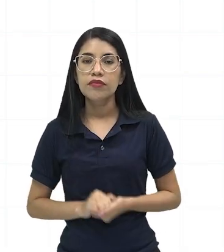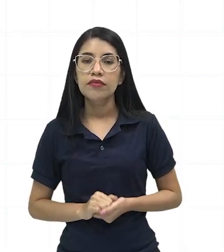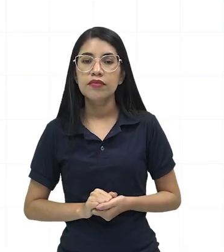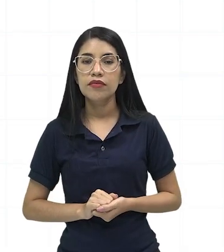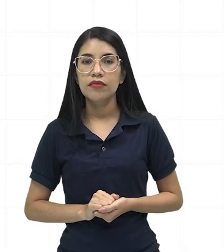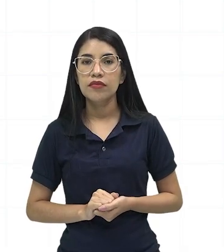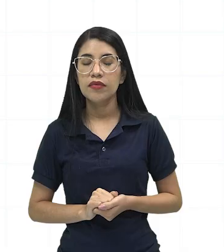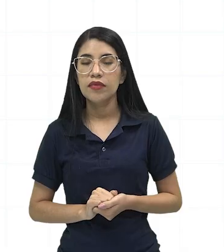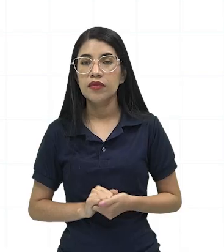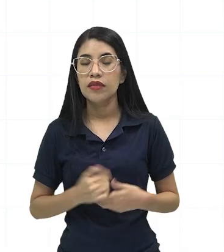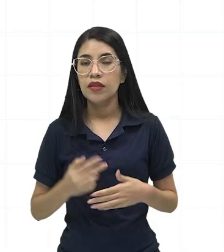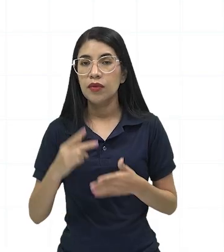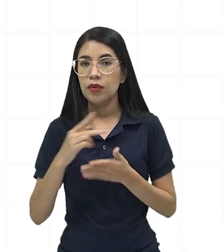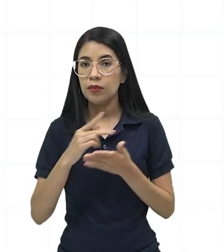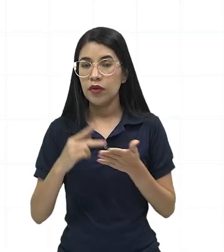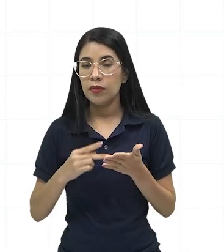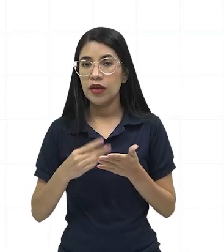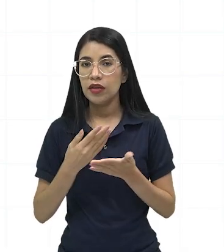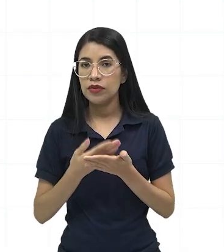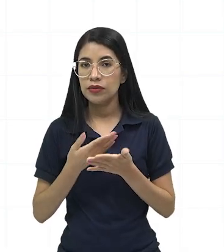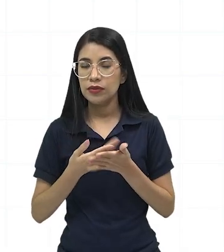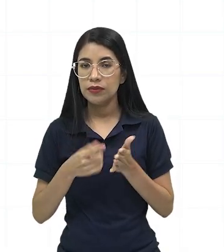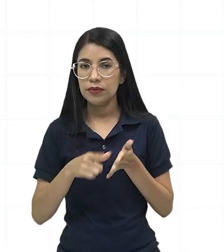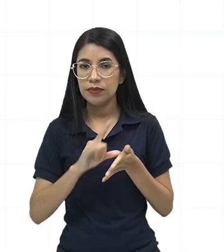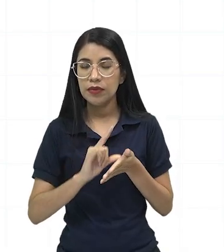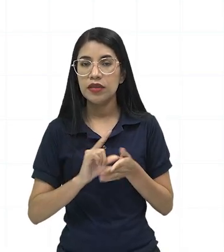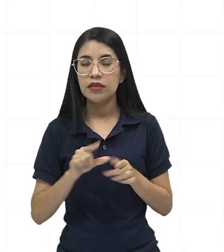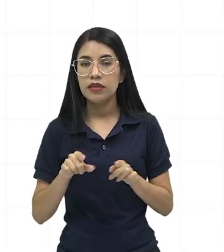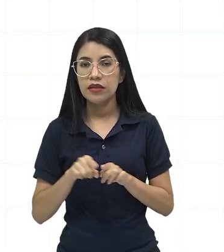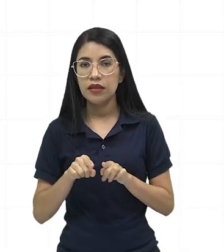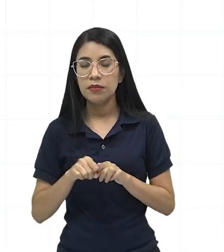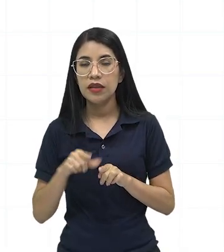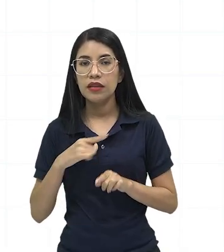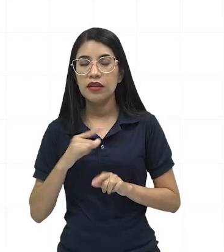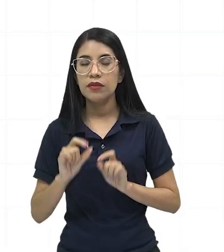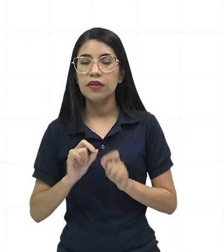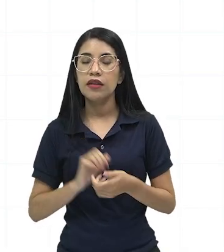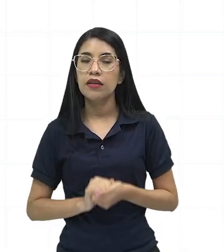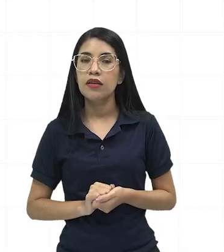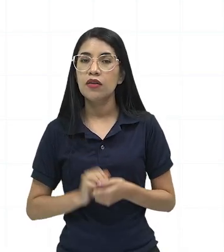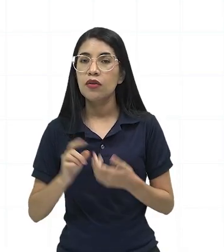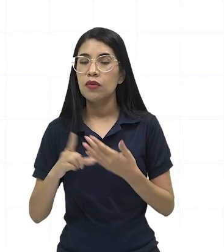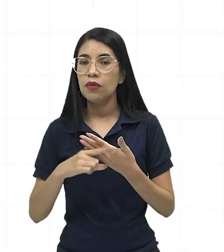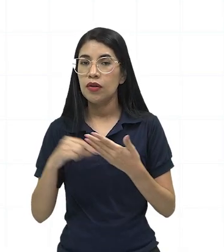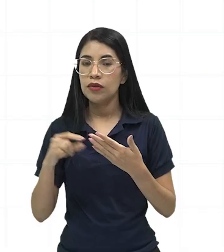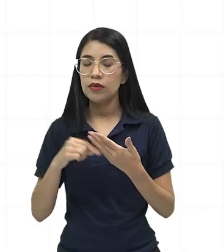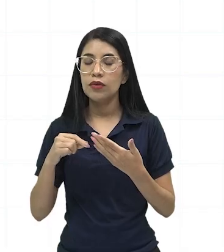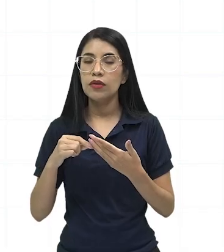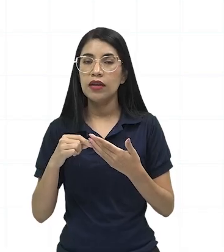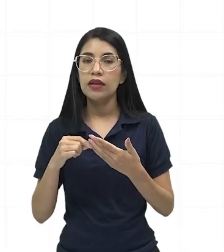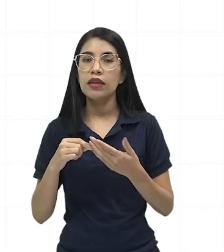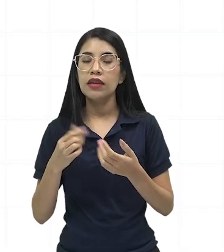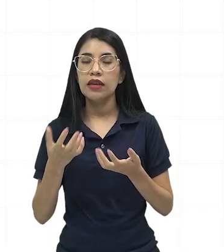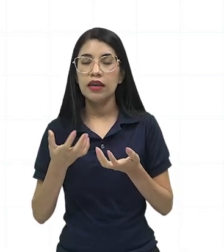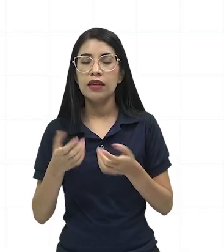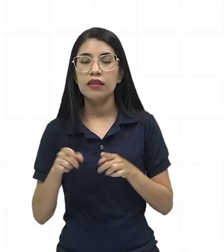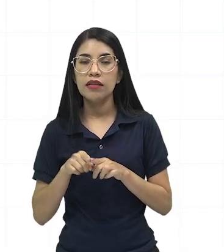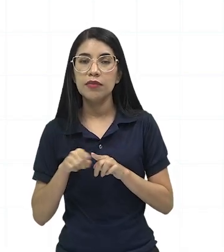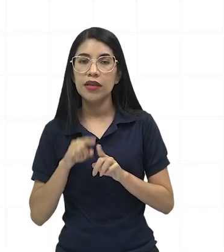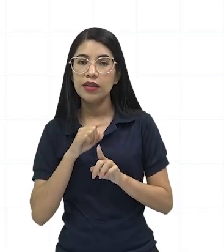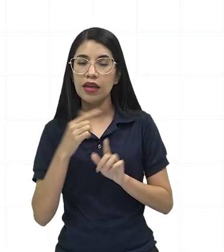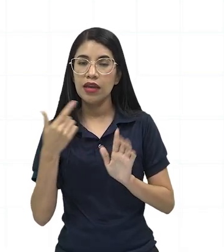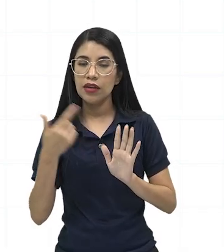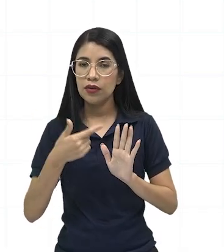claro, o poema que nós vimos também, o poeta quis ironizar algumas coisas